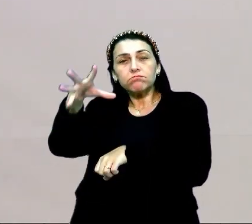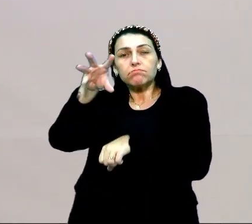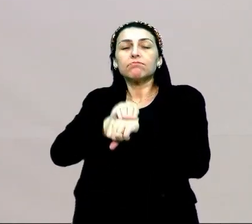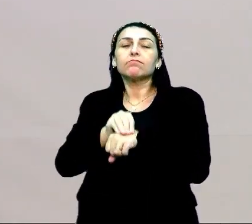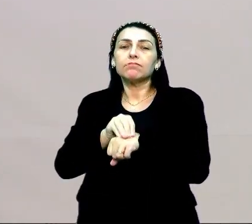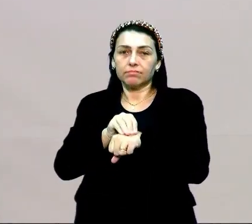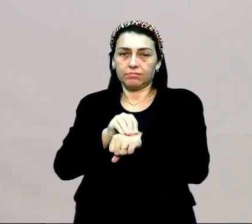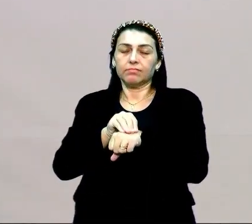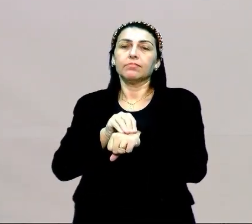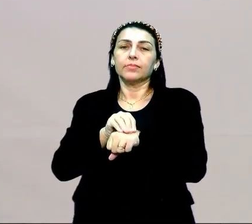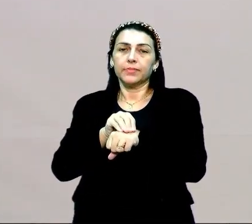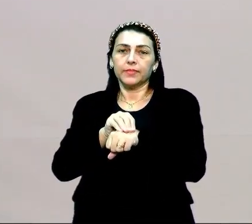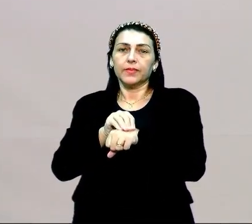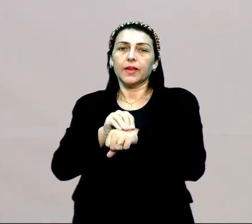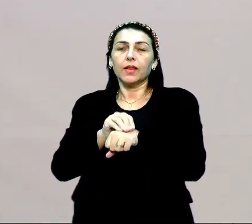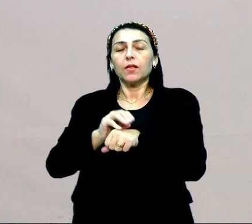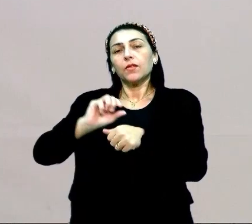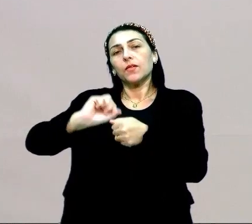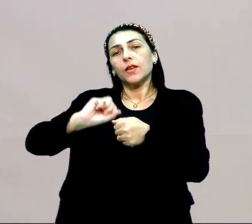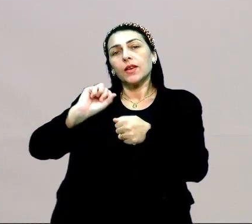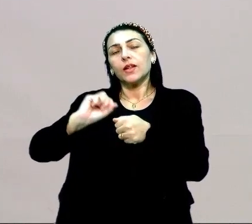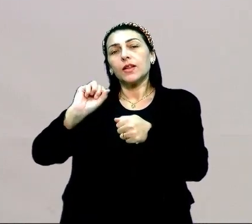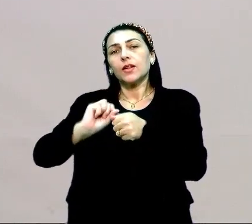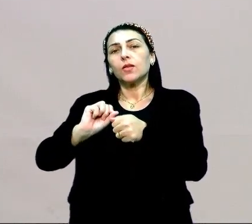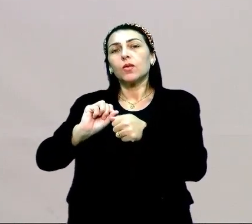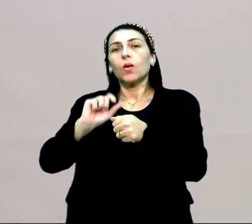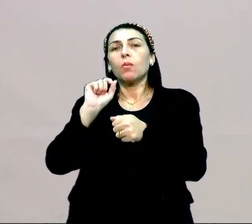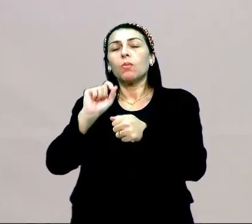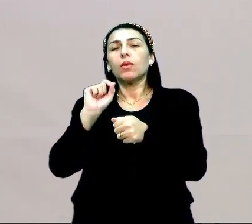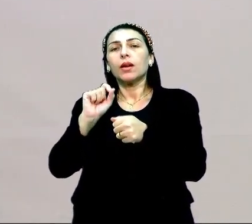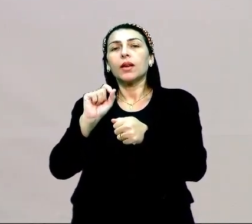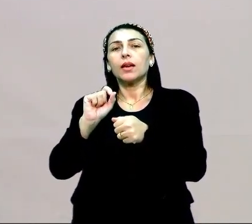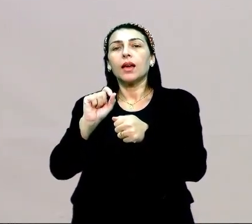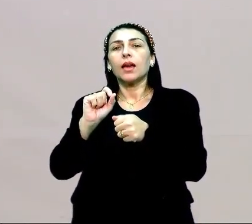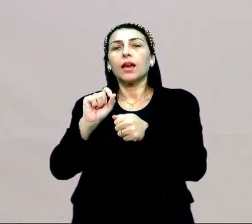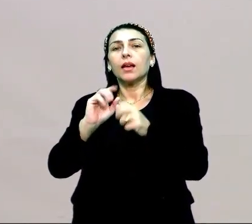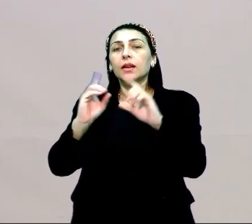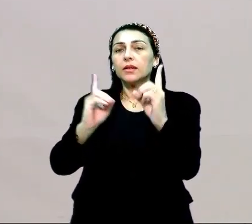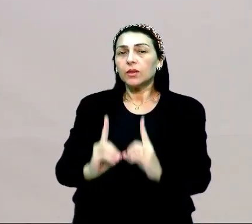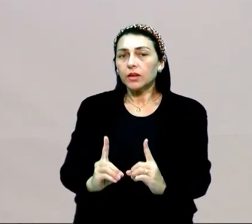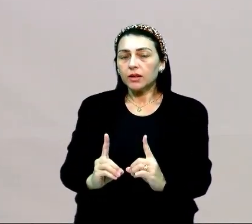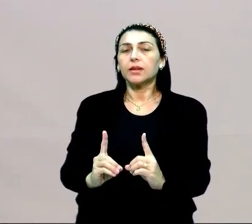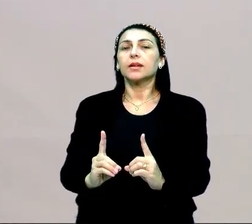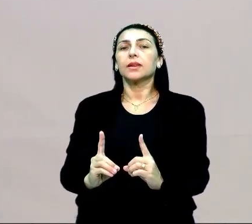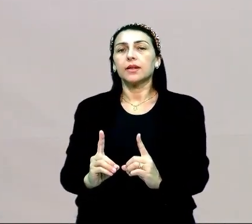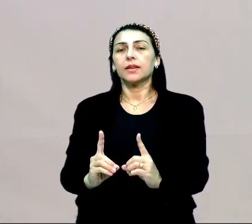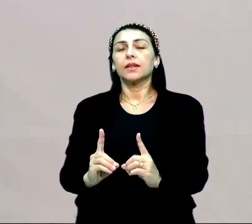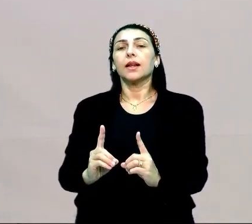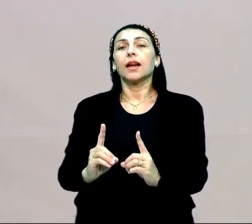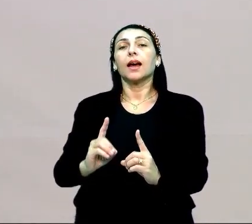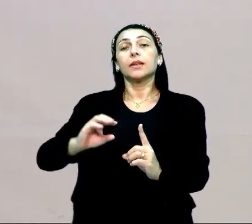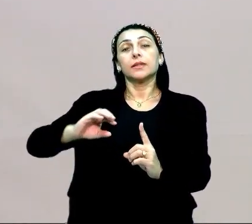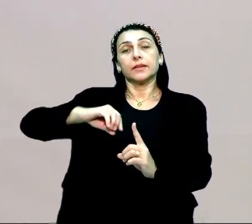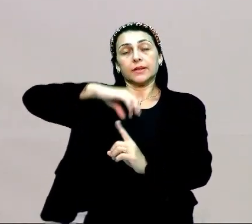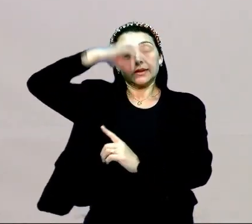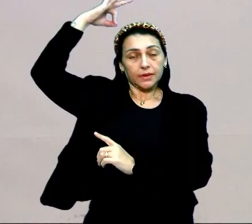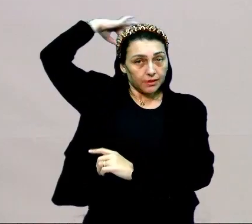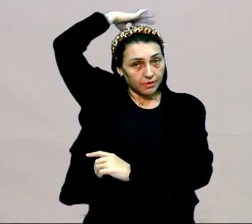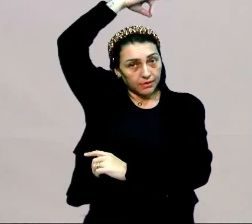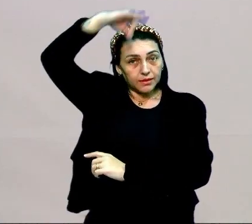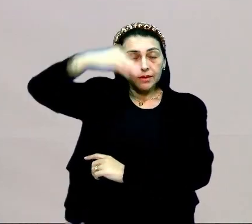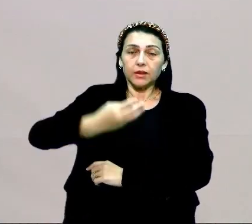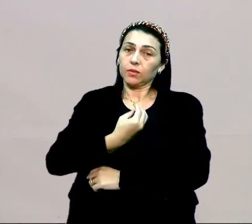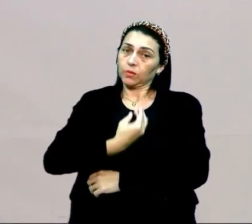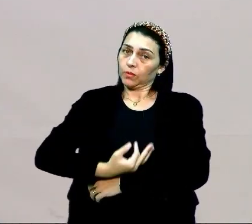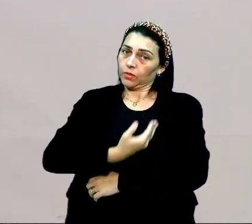ficou passando a ser considerado como idolatria. Então nesse aspecto, Santo Agostinho ele vai tentar responder a